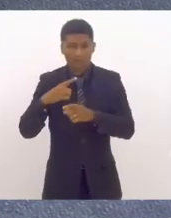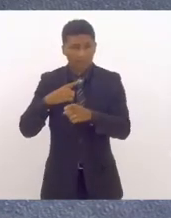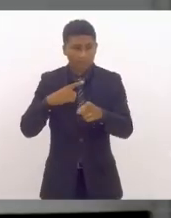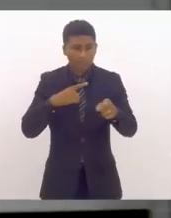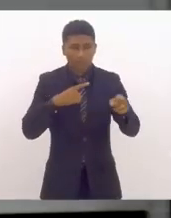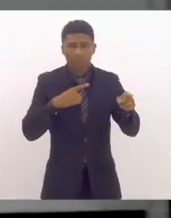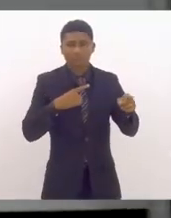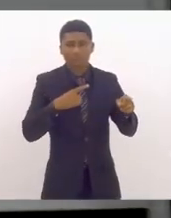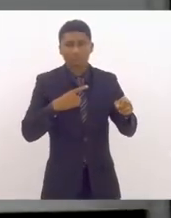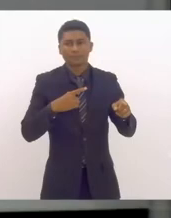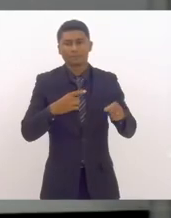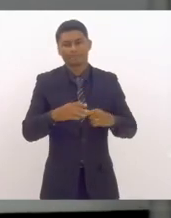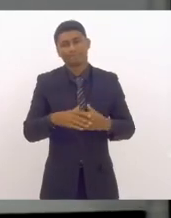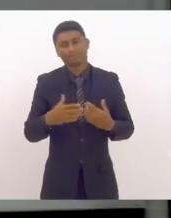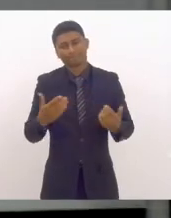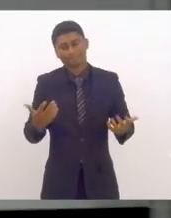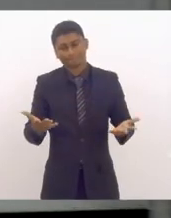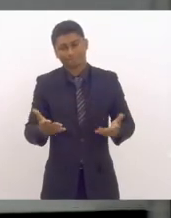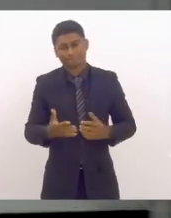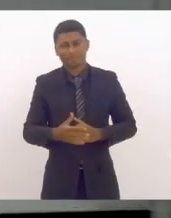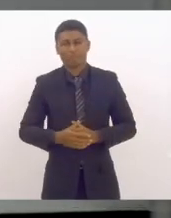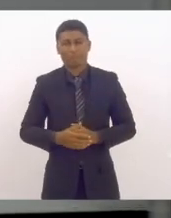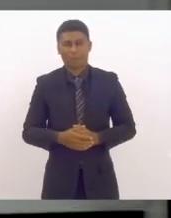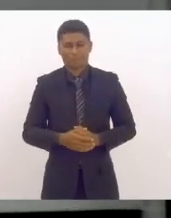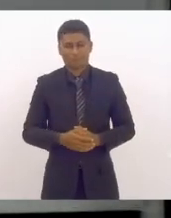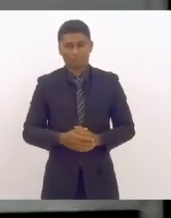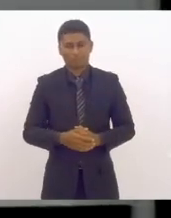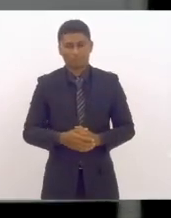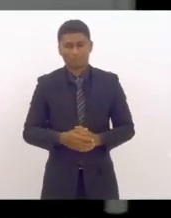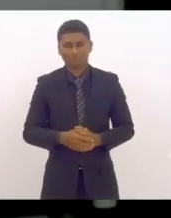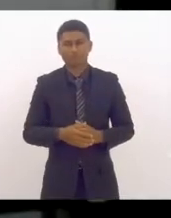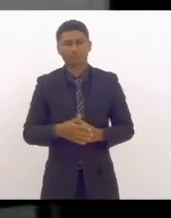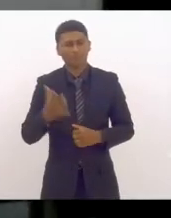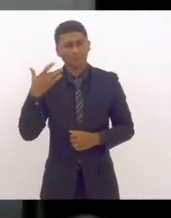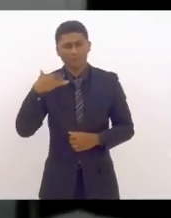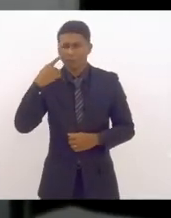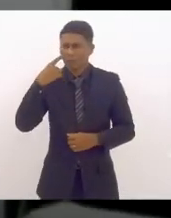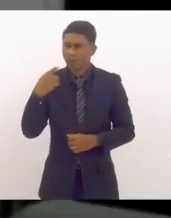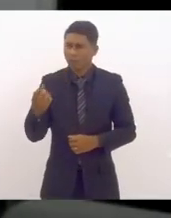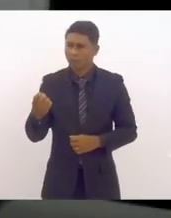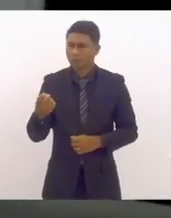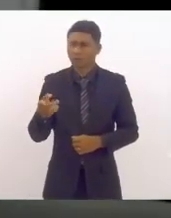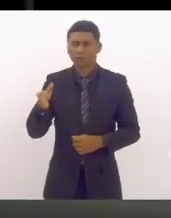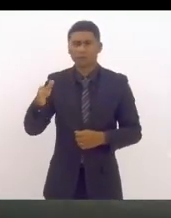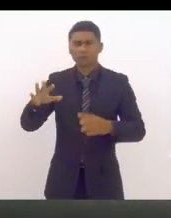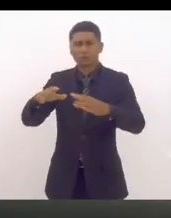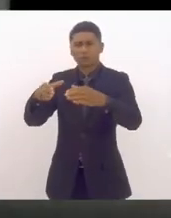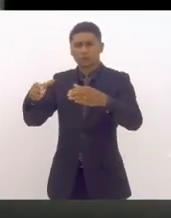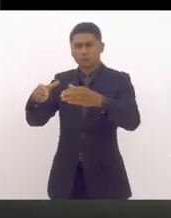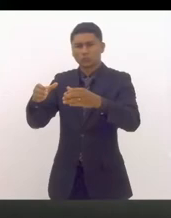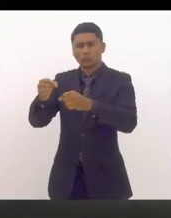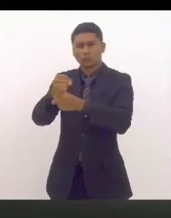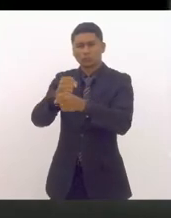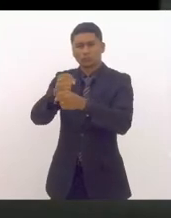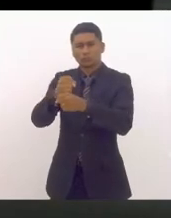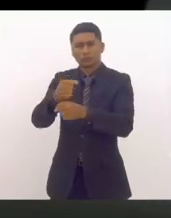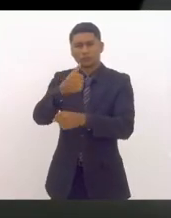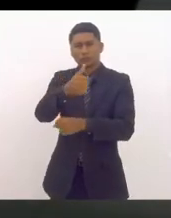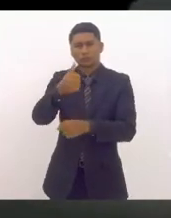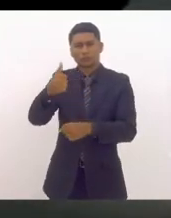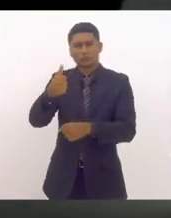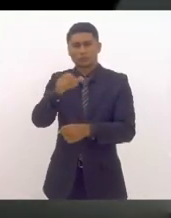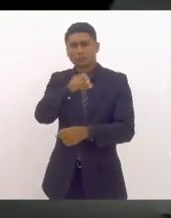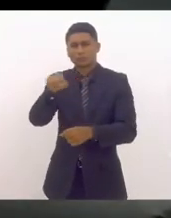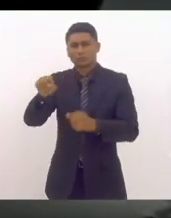foi muito importante para mim ver uma organização de 11 anos que representa não só o Estado do